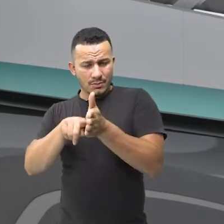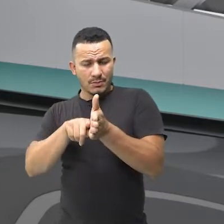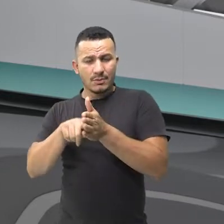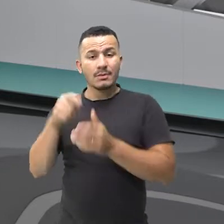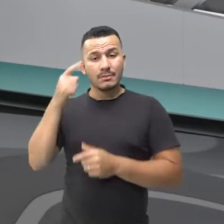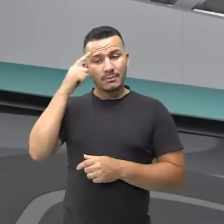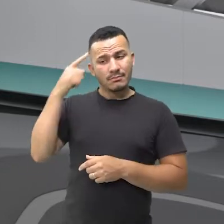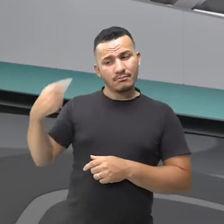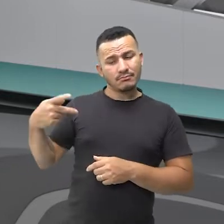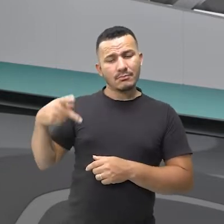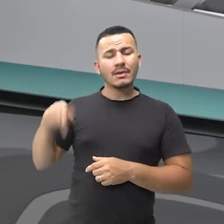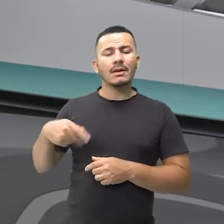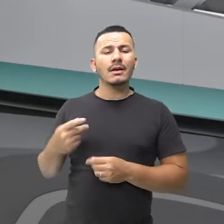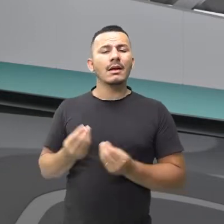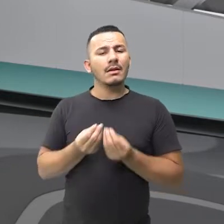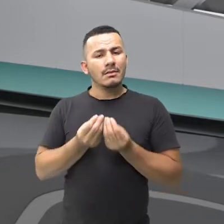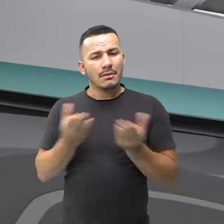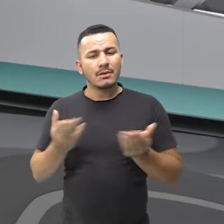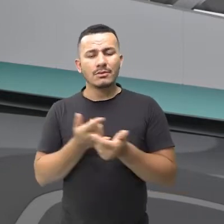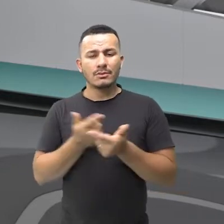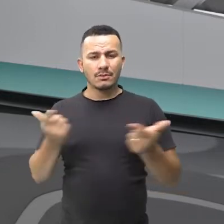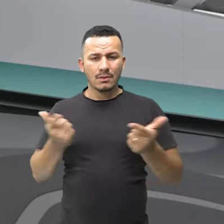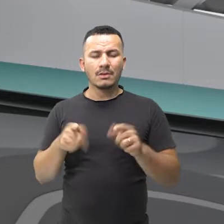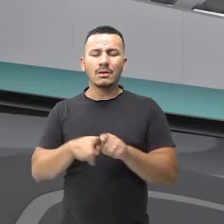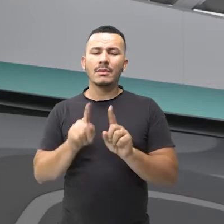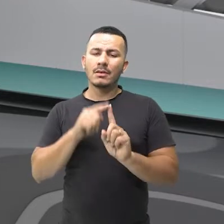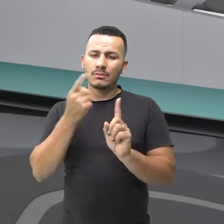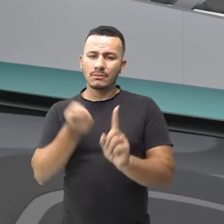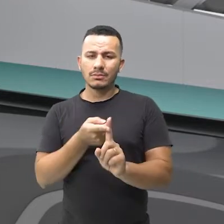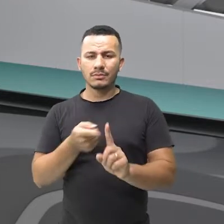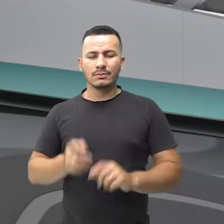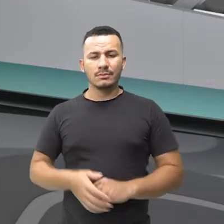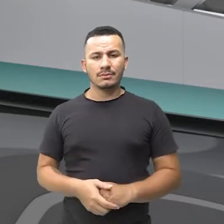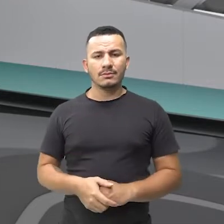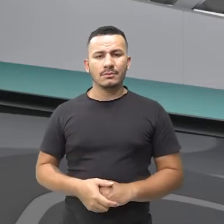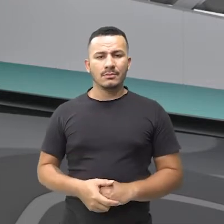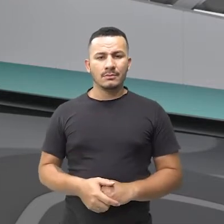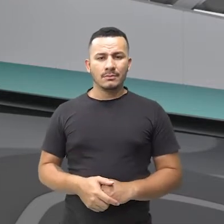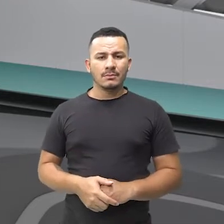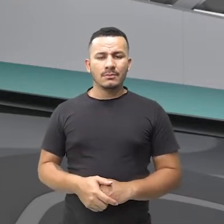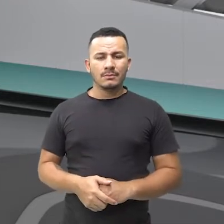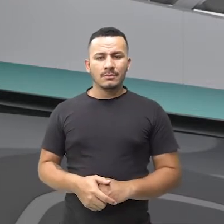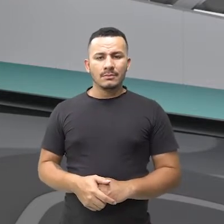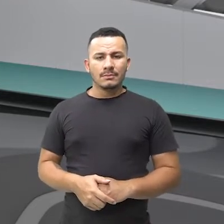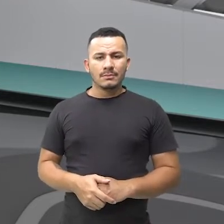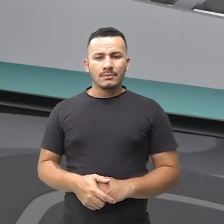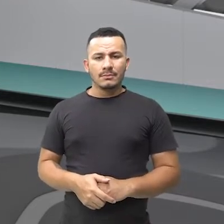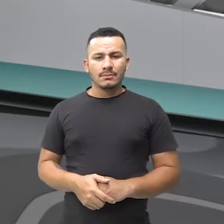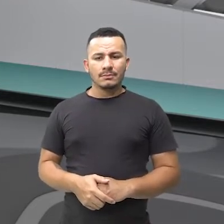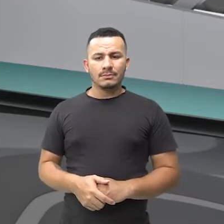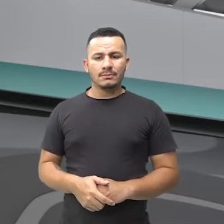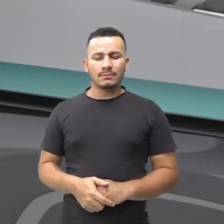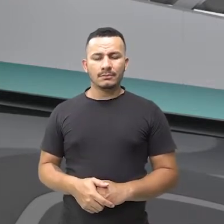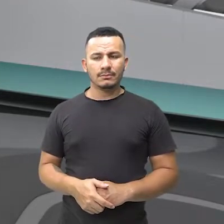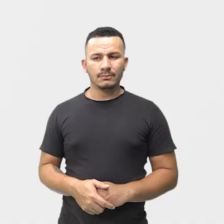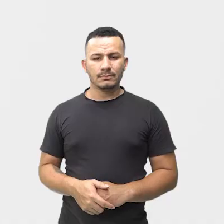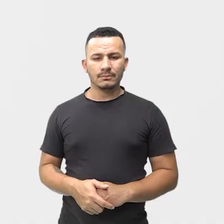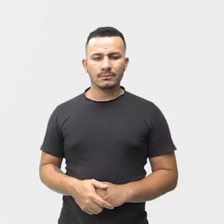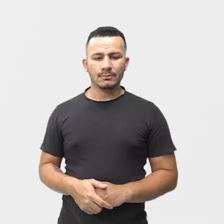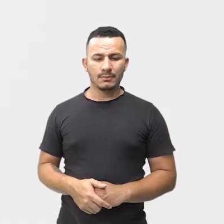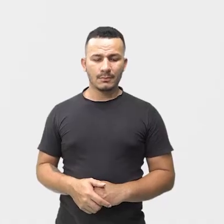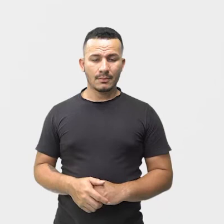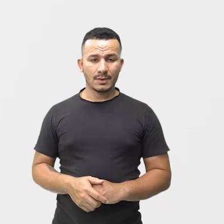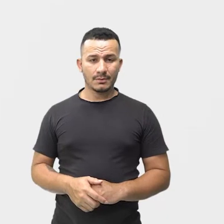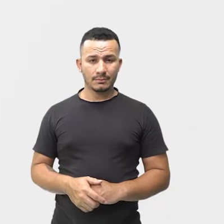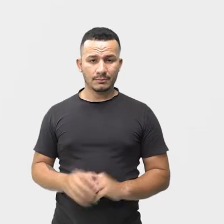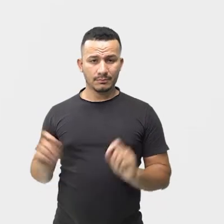ela é uma deusa da fertilidade e simbolizava o que? A sorte do grupo. Então, a gente vai para